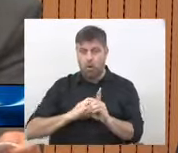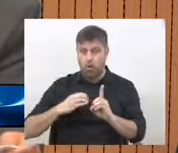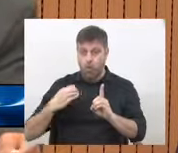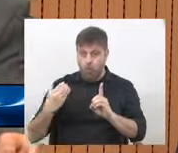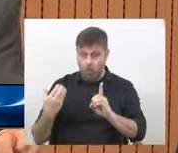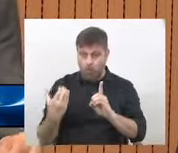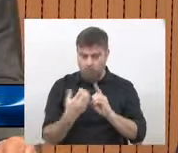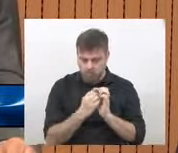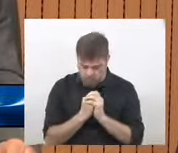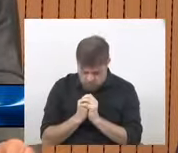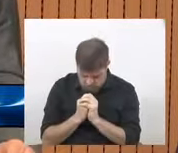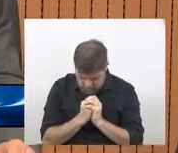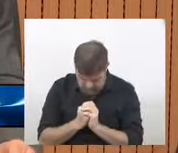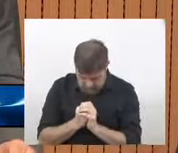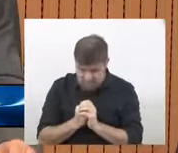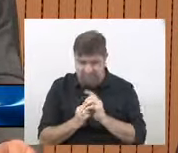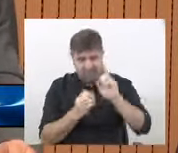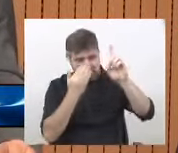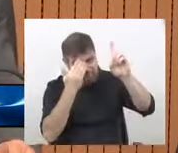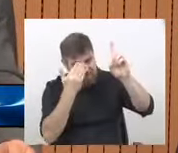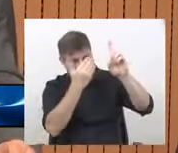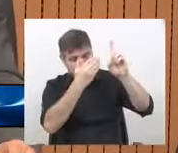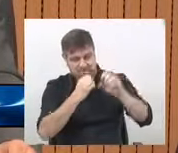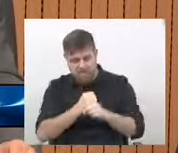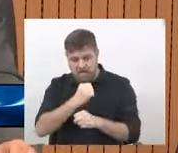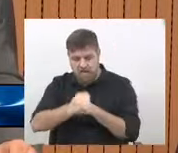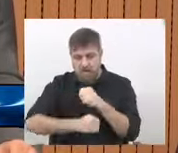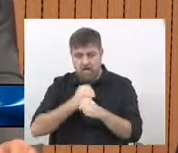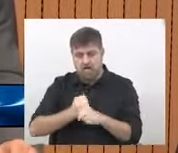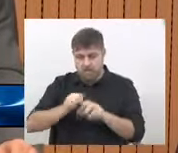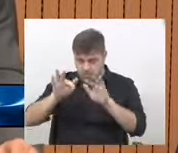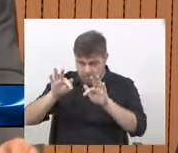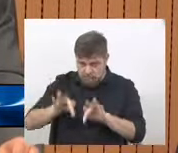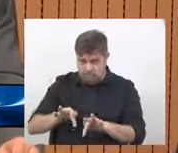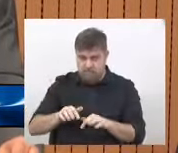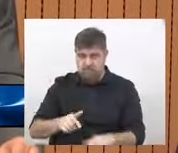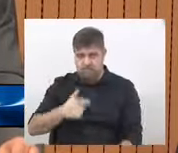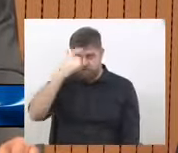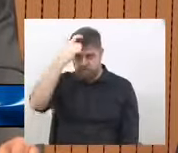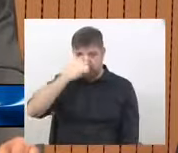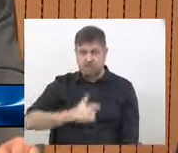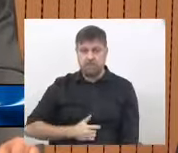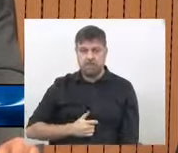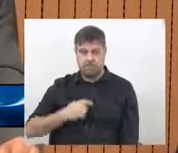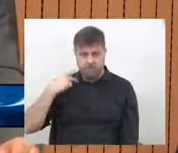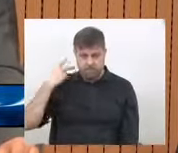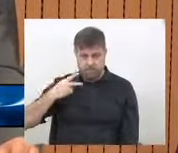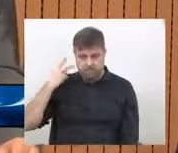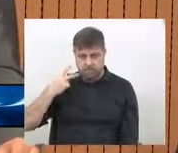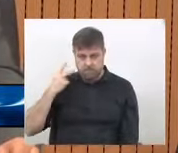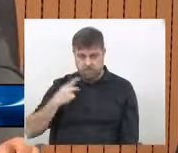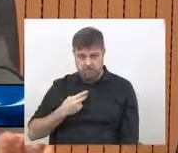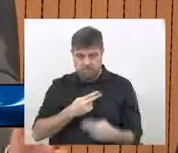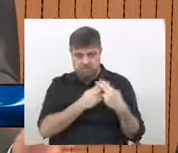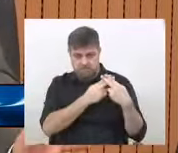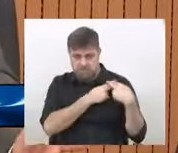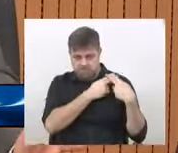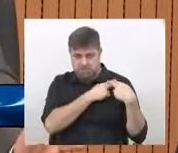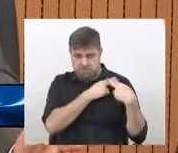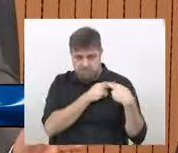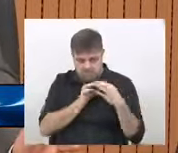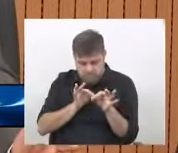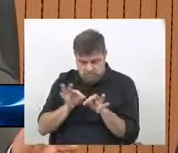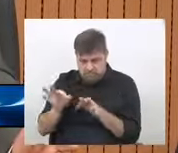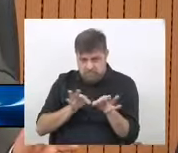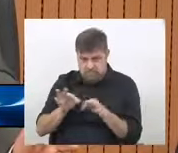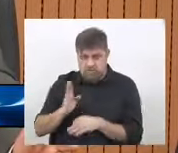ação de graças pelo encerramento do ano de 2018, onde esse vereador estará coordenando, que, aliás, já o